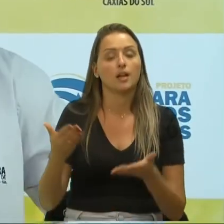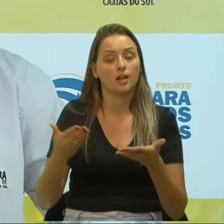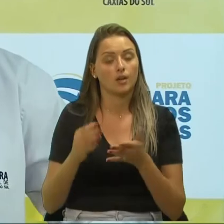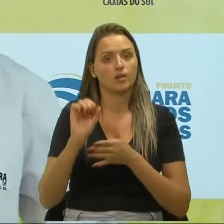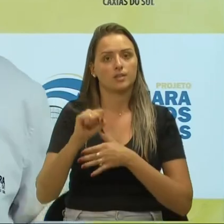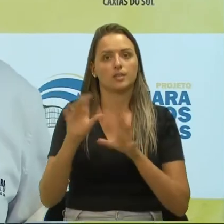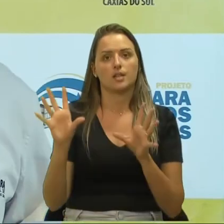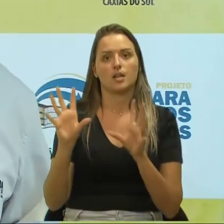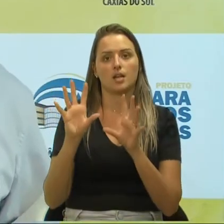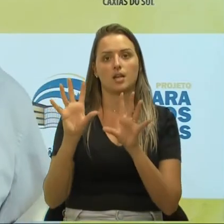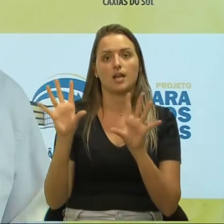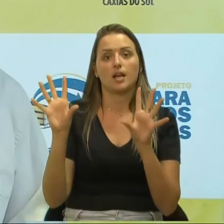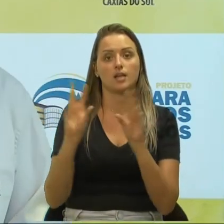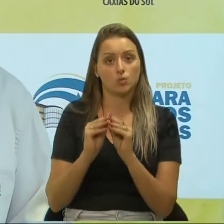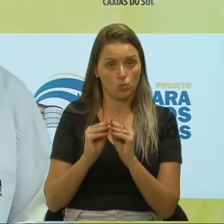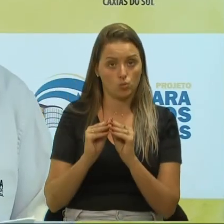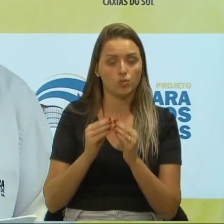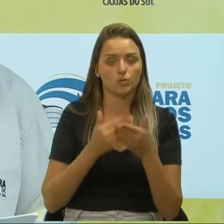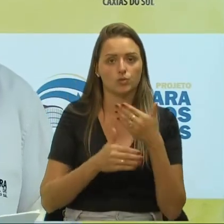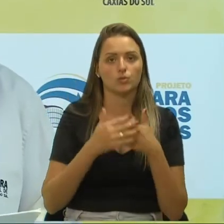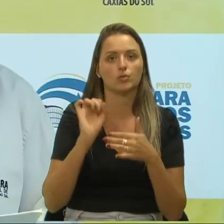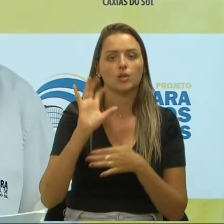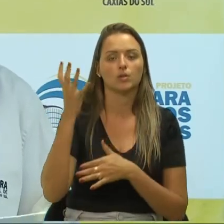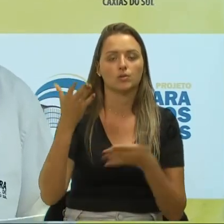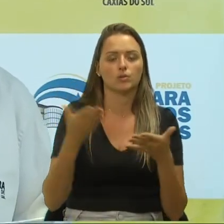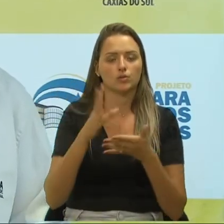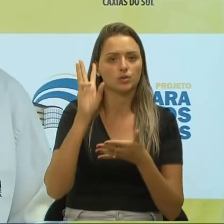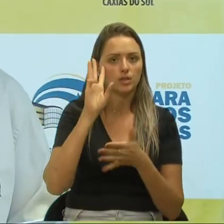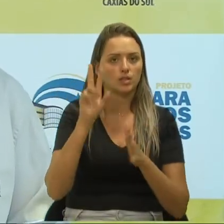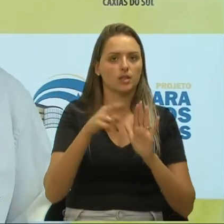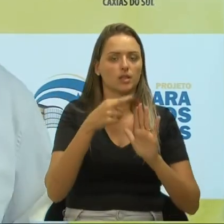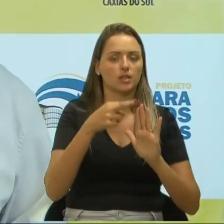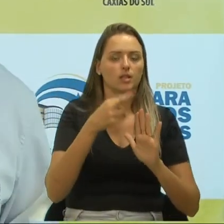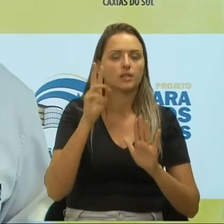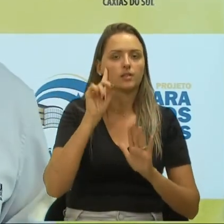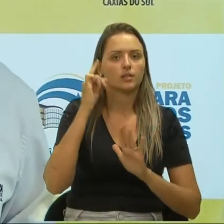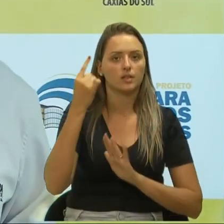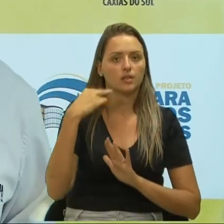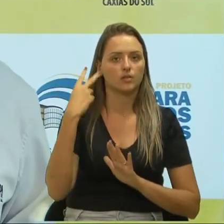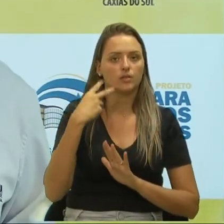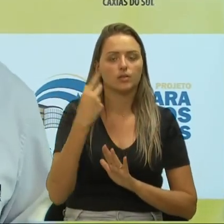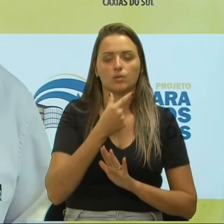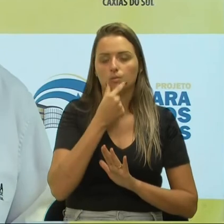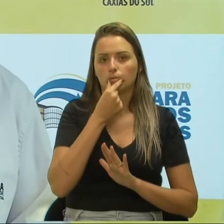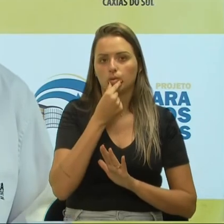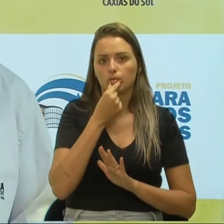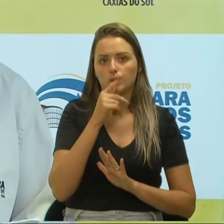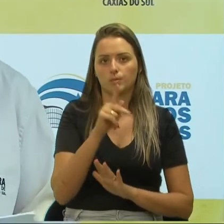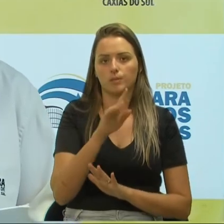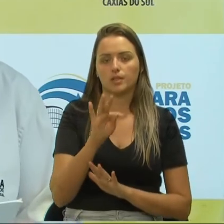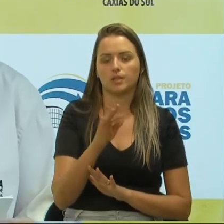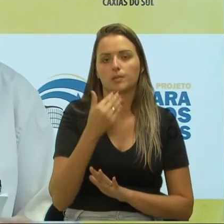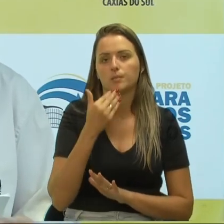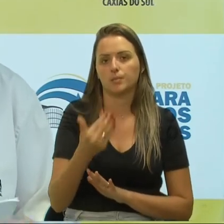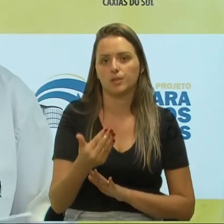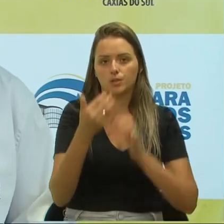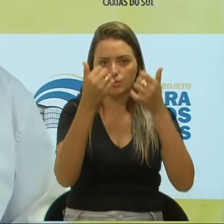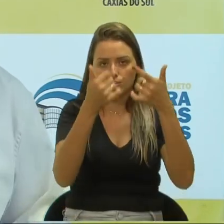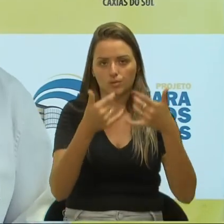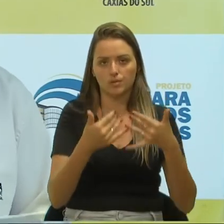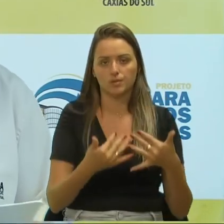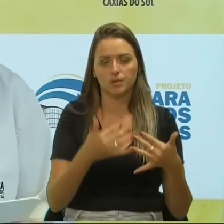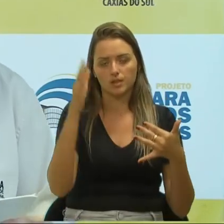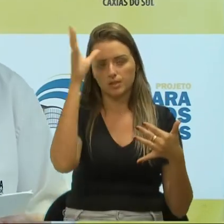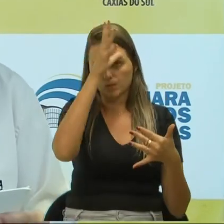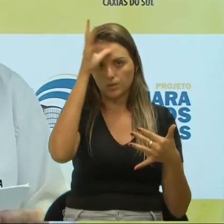resumo: além desse projeto, na manhã desta terça-feira tivemos requerimento de autoria do vereador Rodrigo Beltrão do PT, solicitando